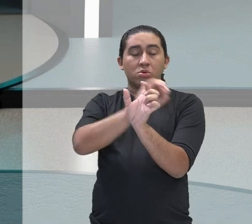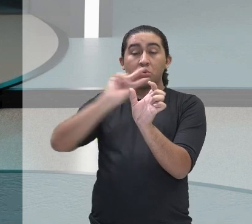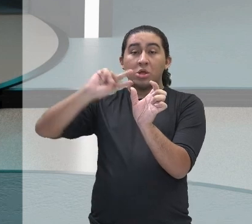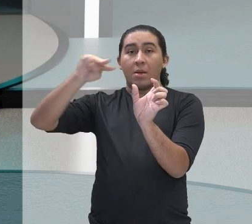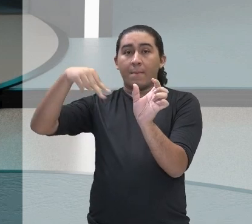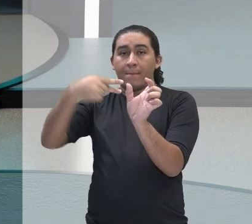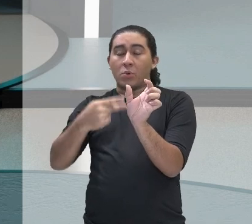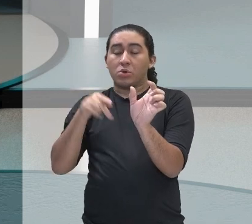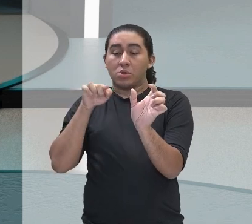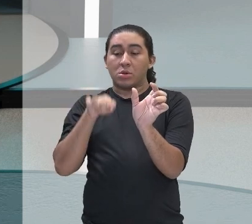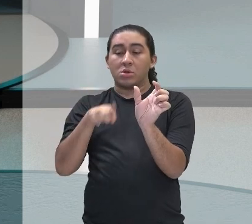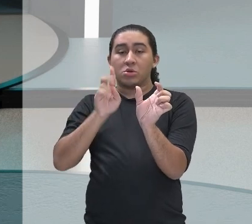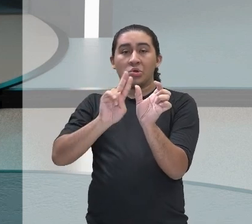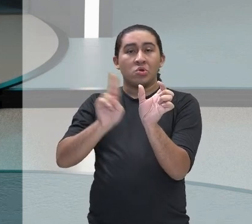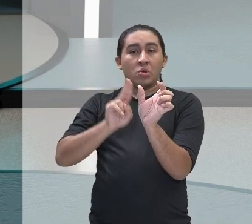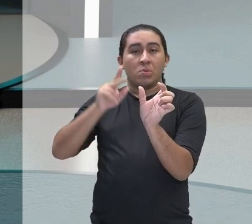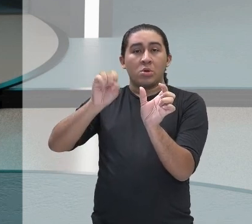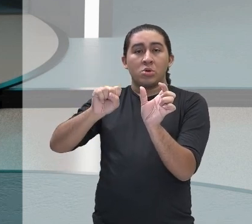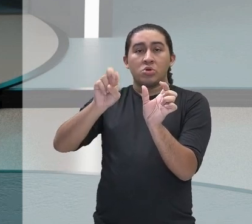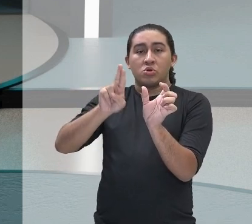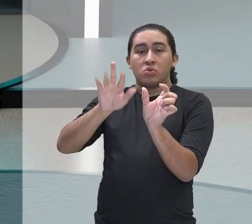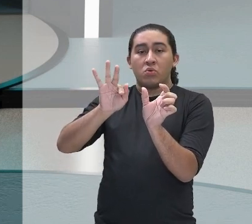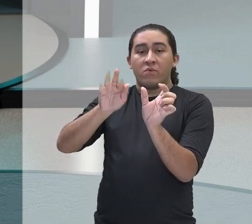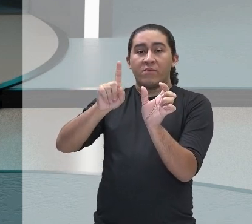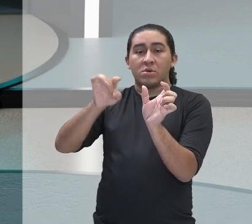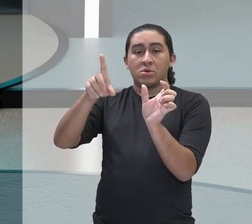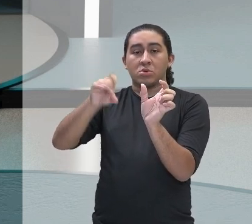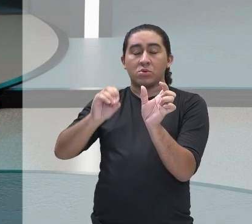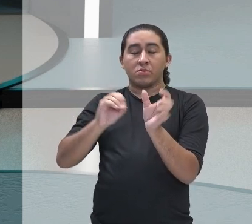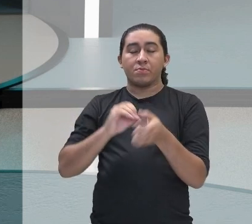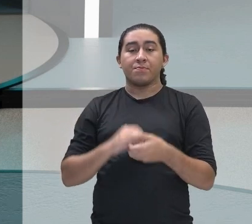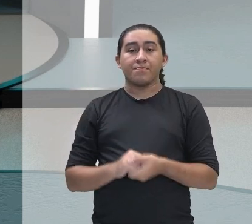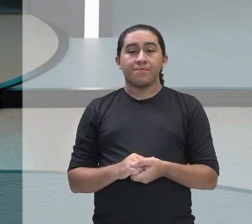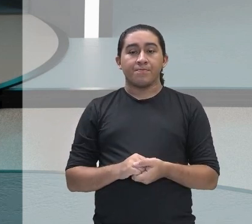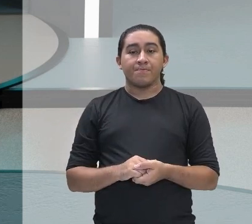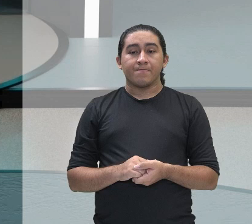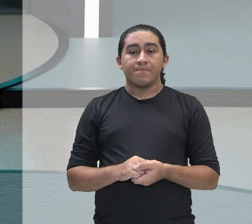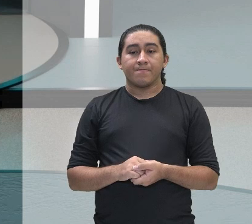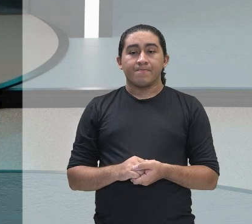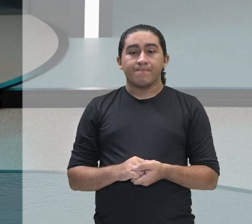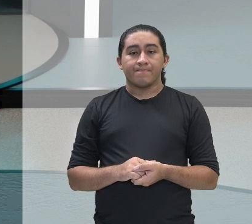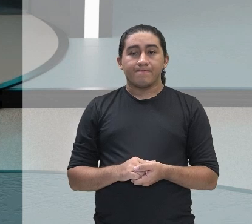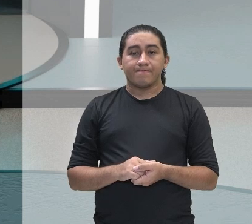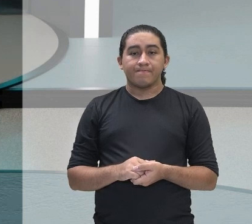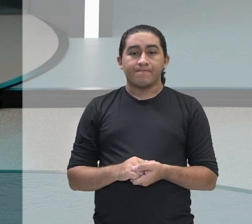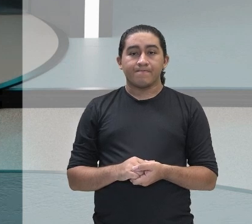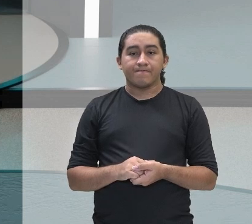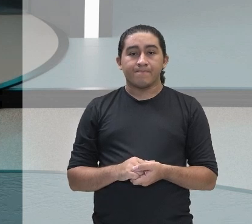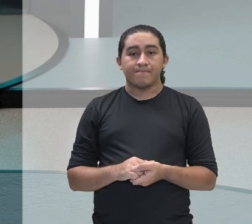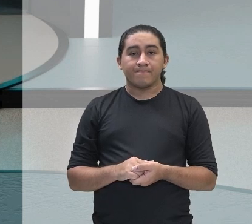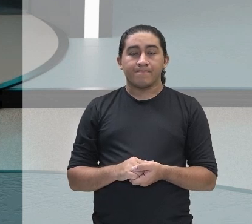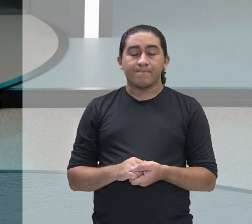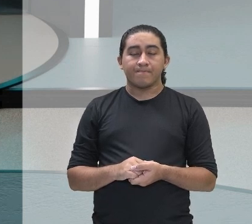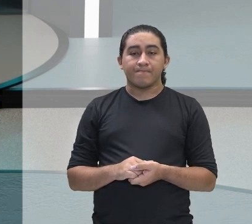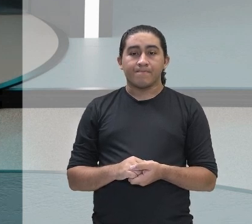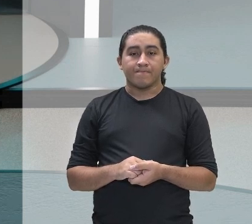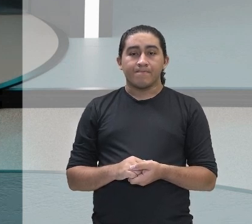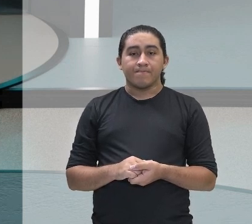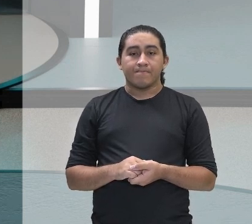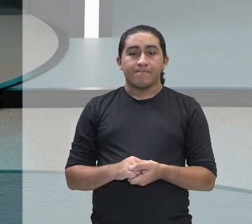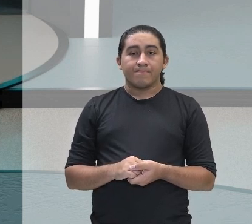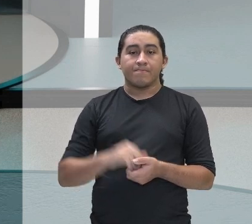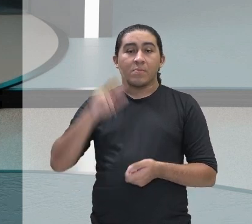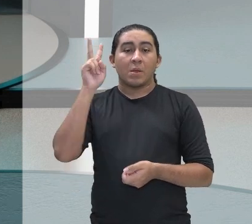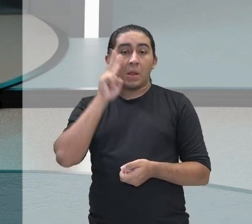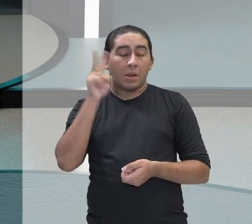de valor é chamado de sufixo. Né? Para você não se perder, coloca sempre em mente que o